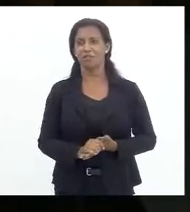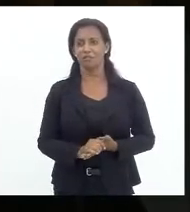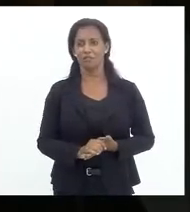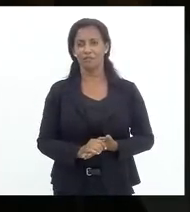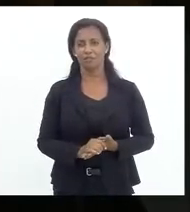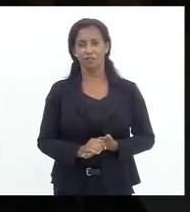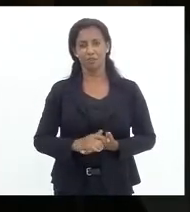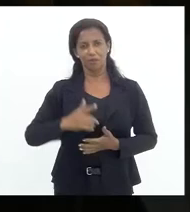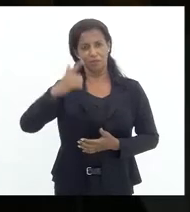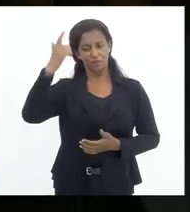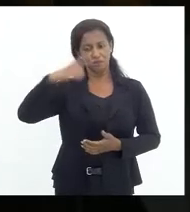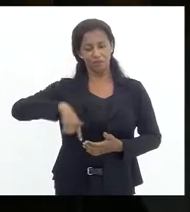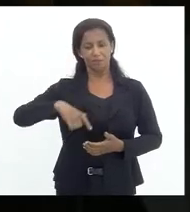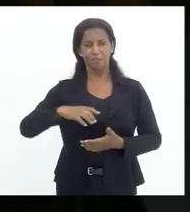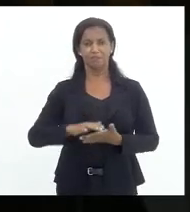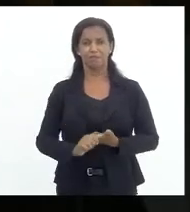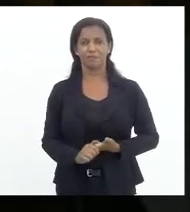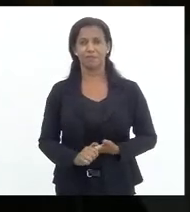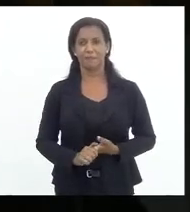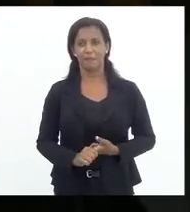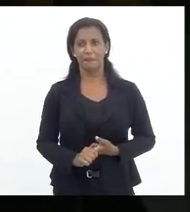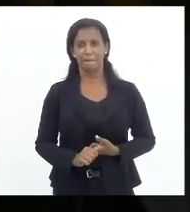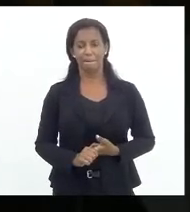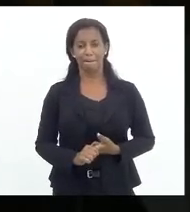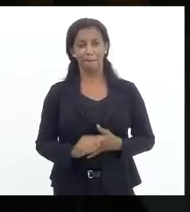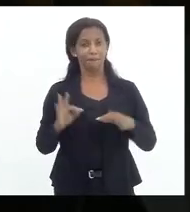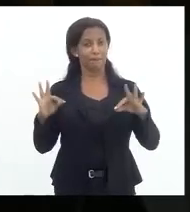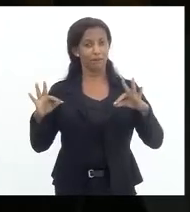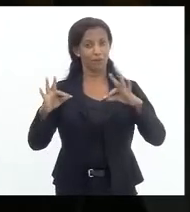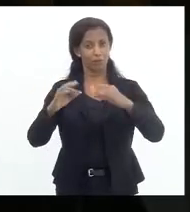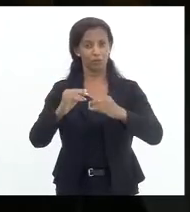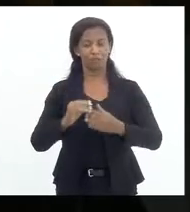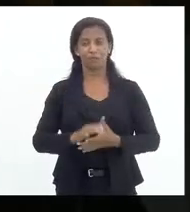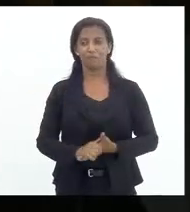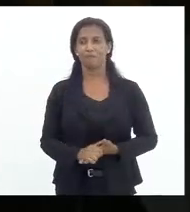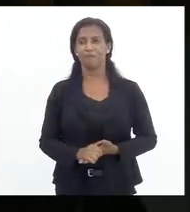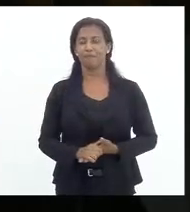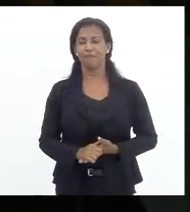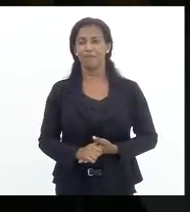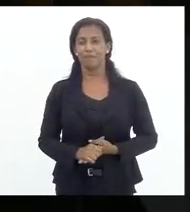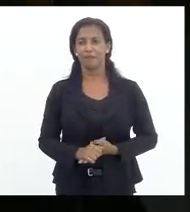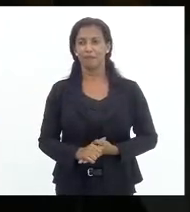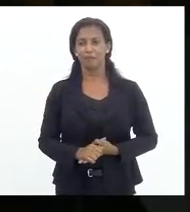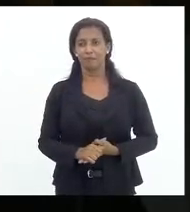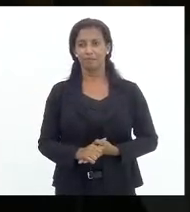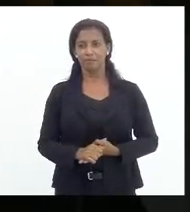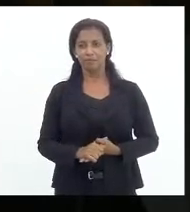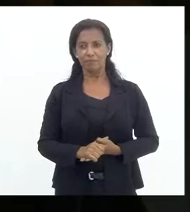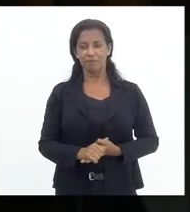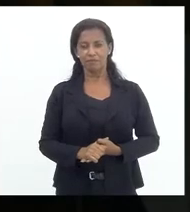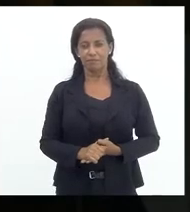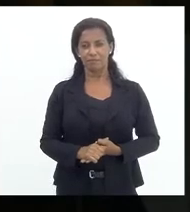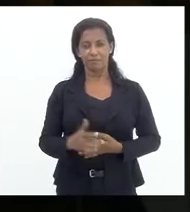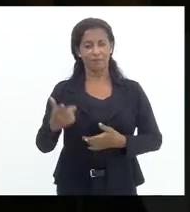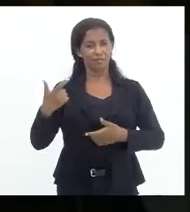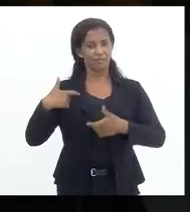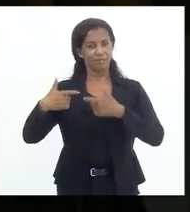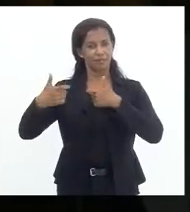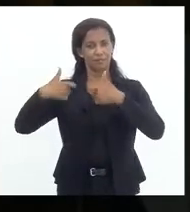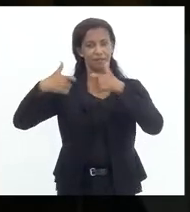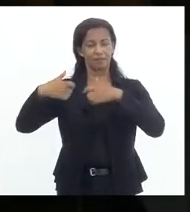configurações ideológicas une todos nós que tivemos nas ruas que a luta